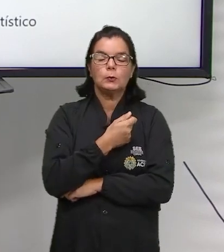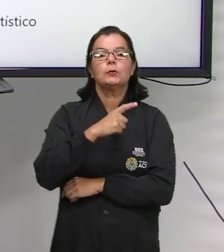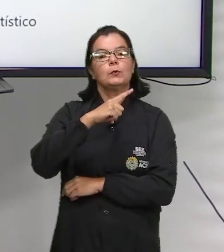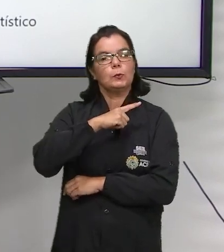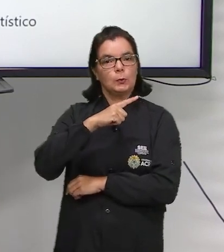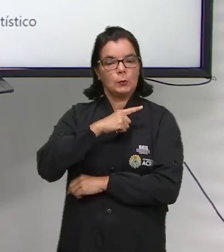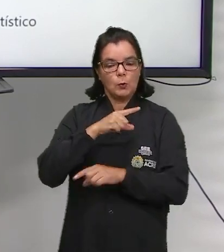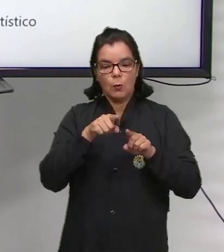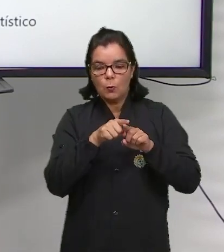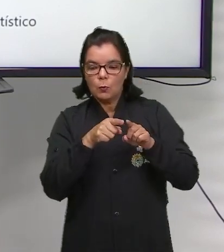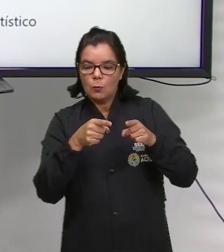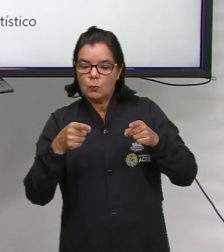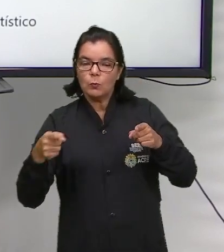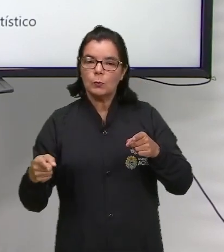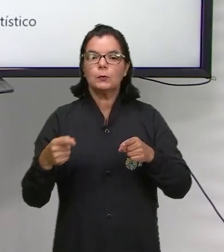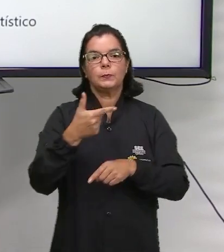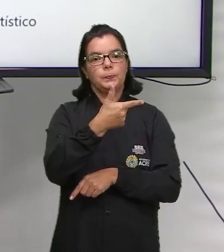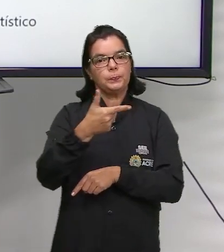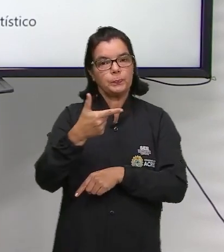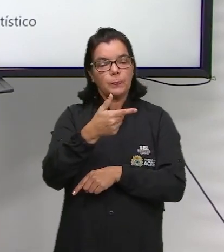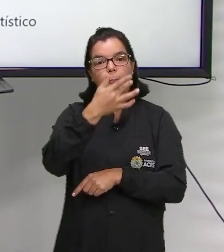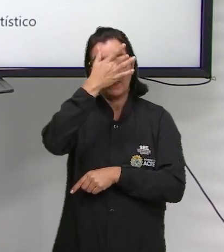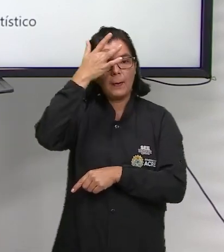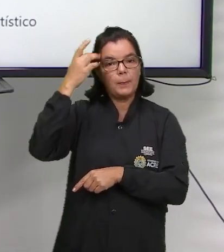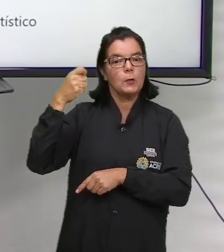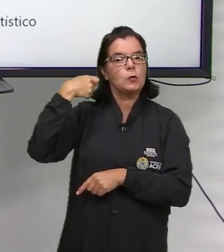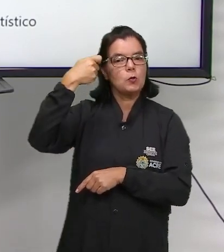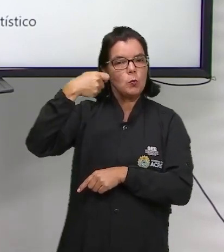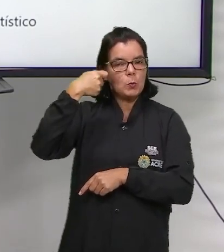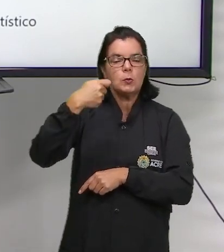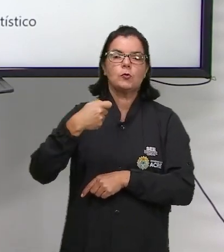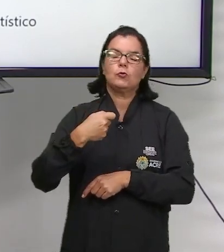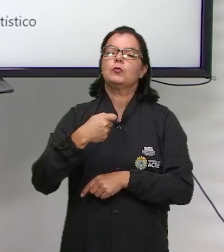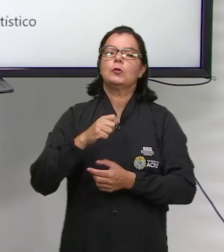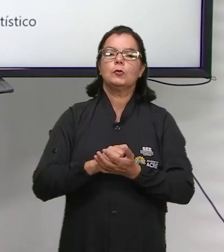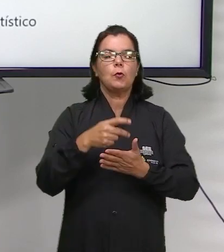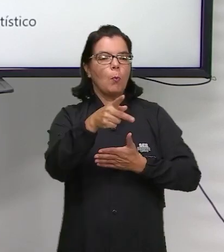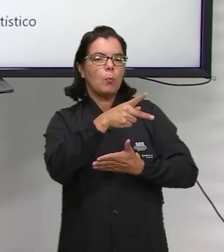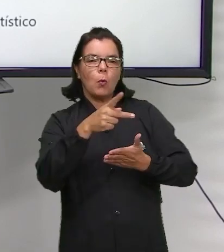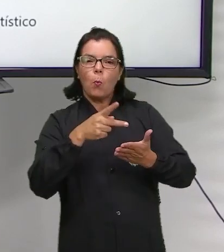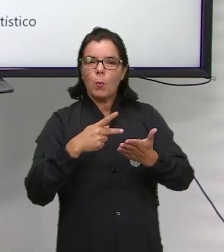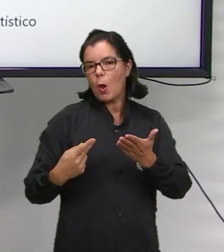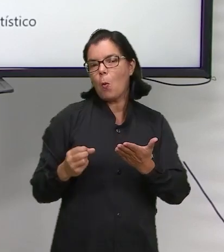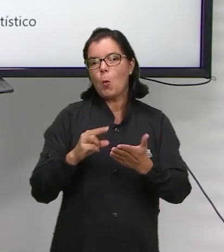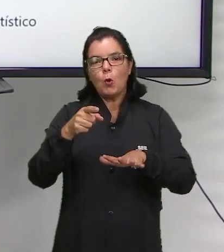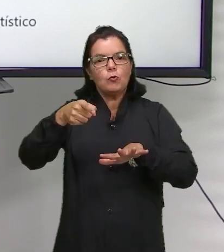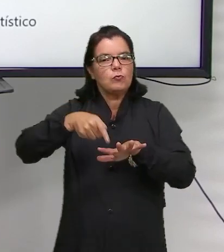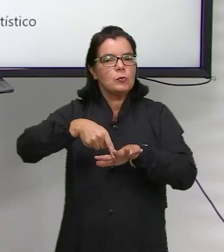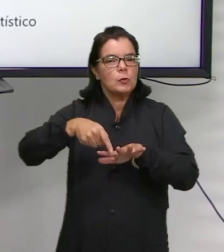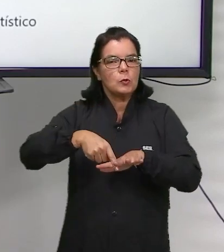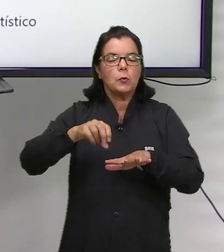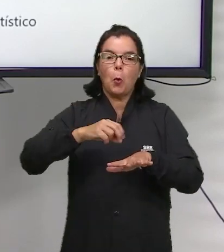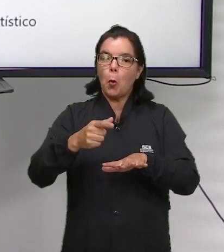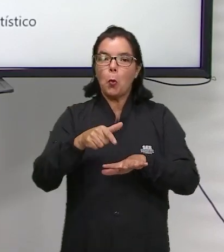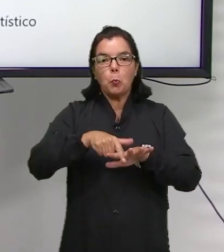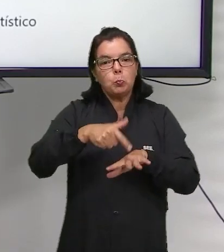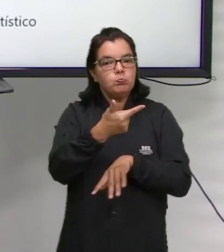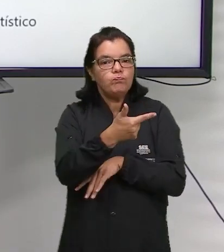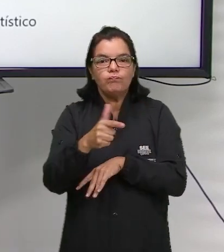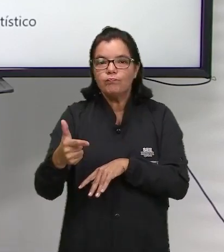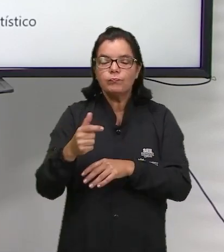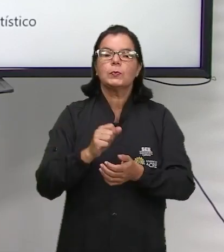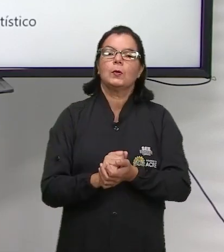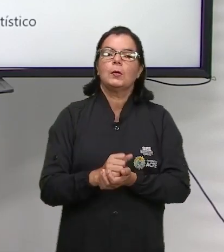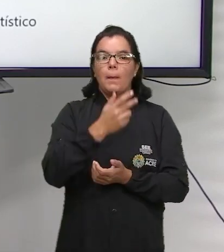exemplo, durante a semana de 22, artistas que estavam declamando poemas de sandália ou descalços, né? Então, para